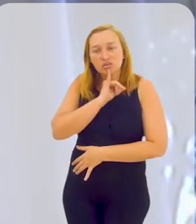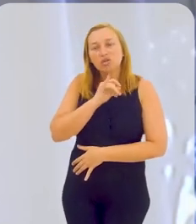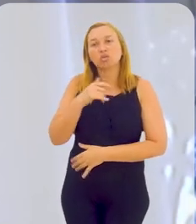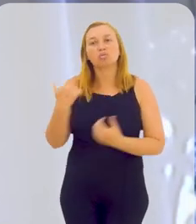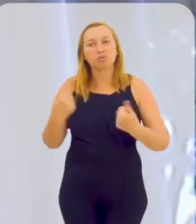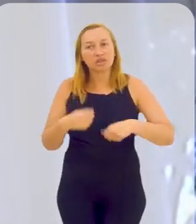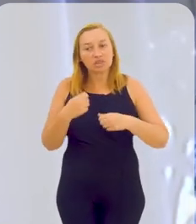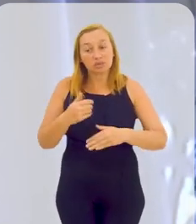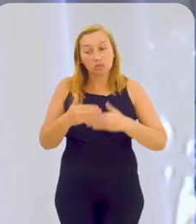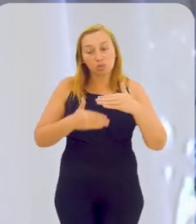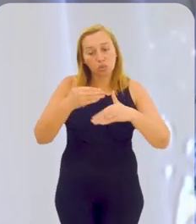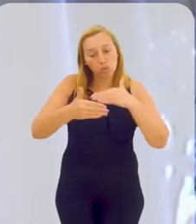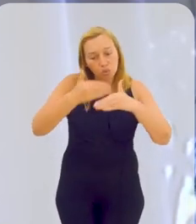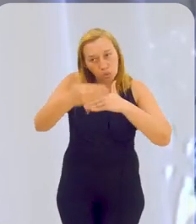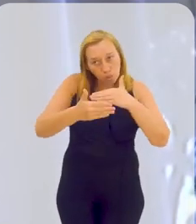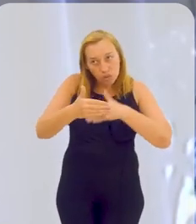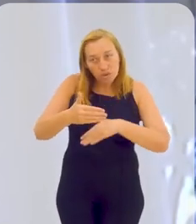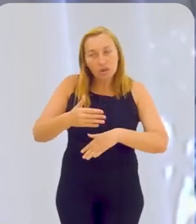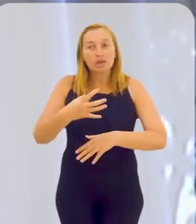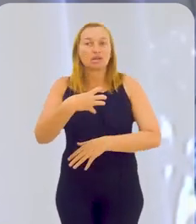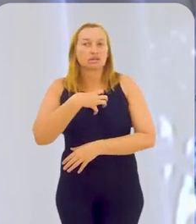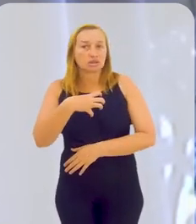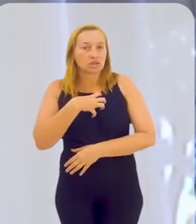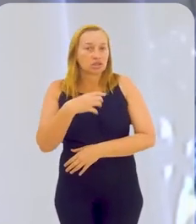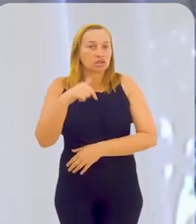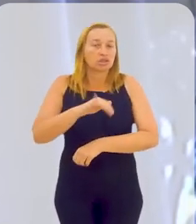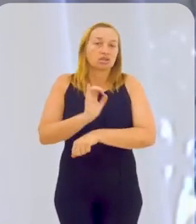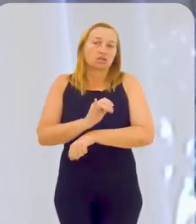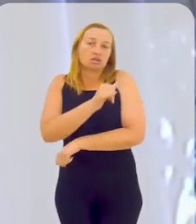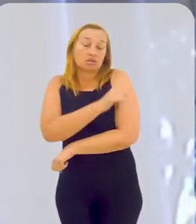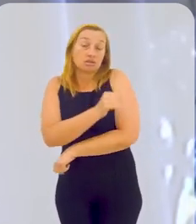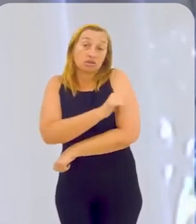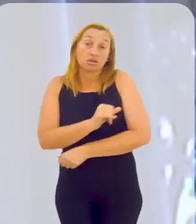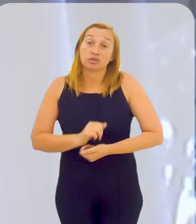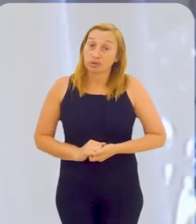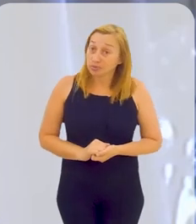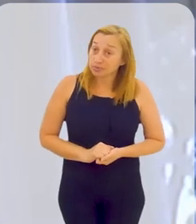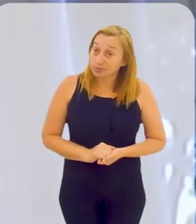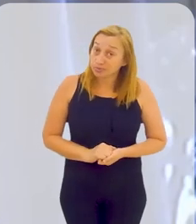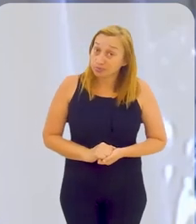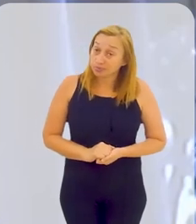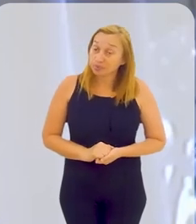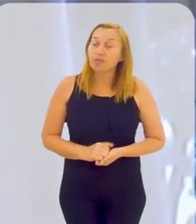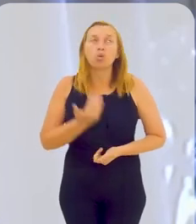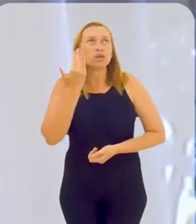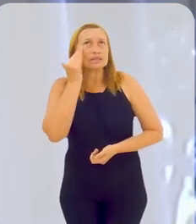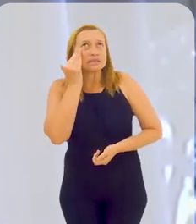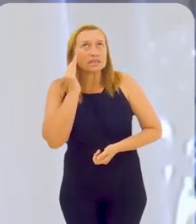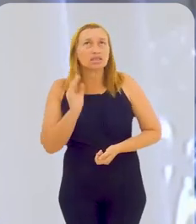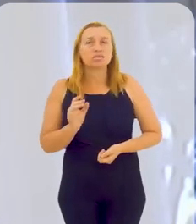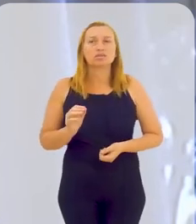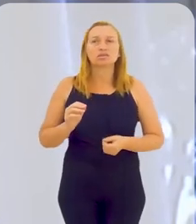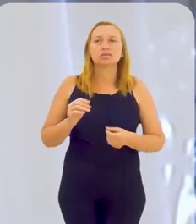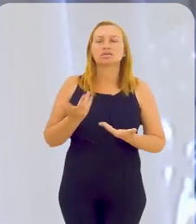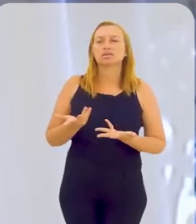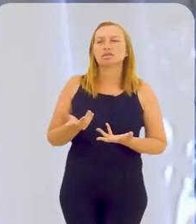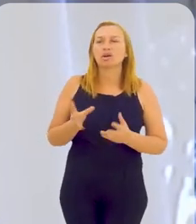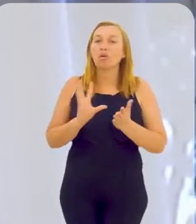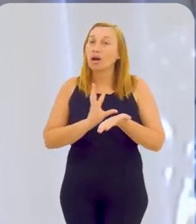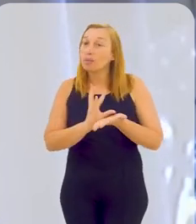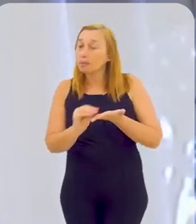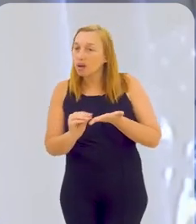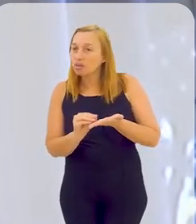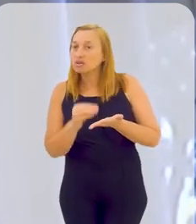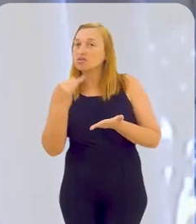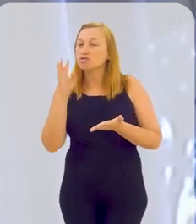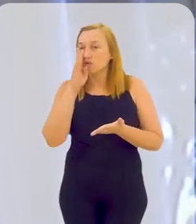Infelizmente, nós precisamos evoluir ainda muito nesse sentido aqui no estado do Rio de Janeiro. E eu entendo que essa deve ser uma